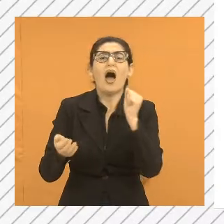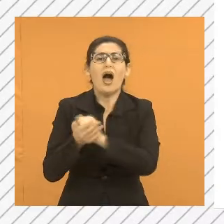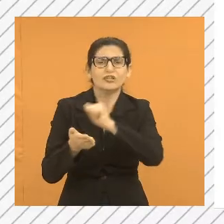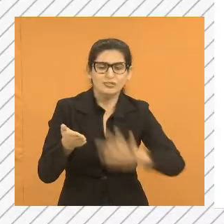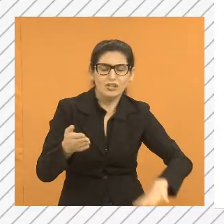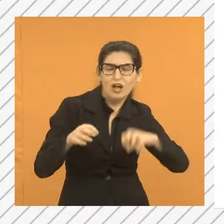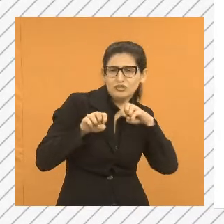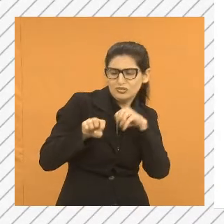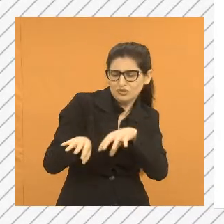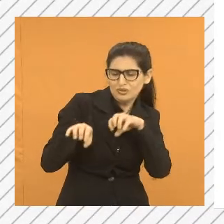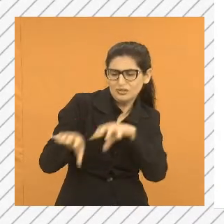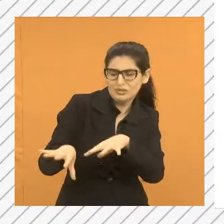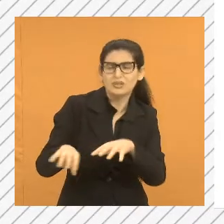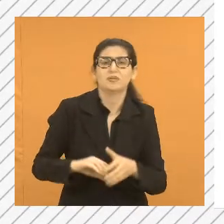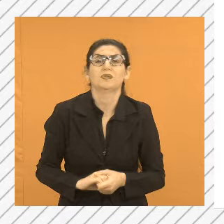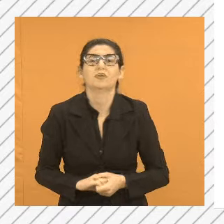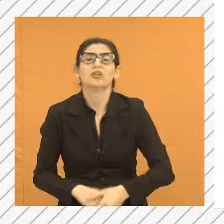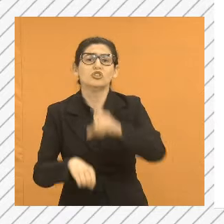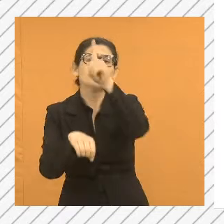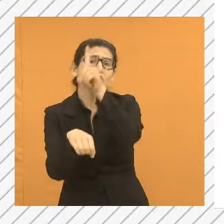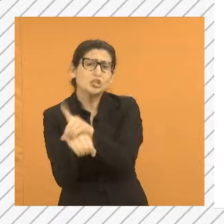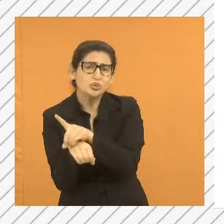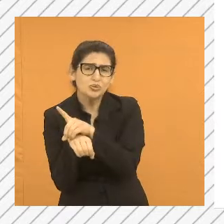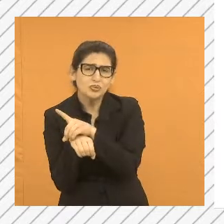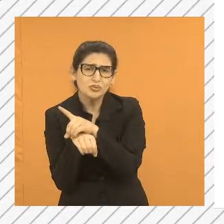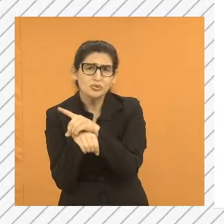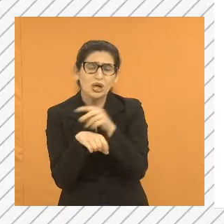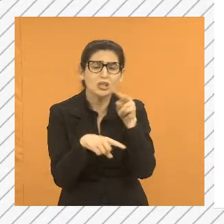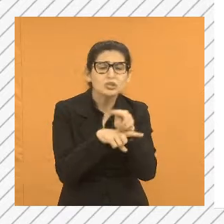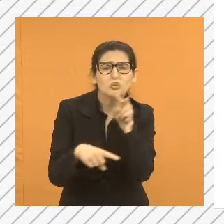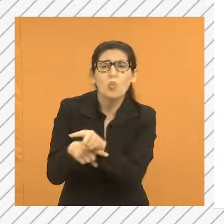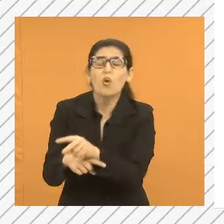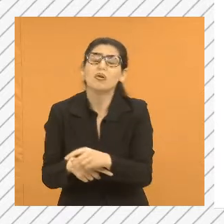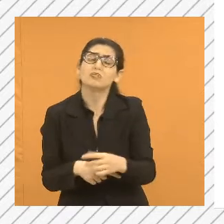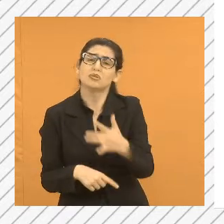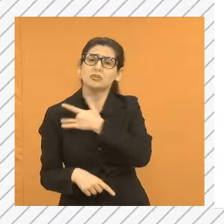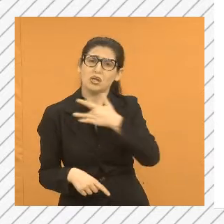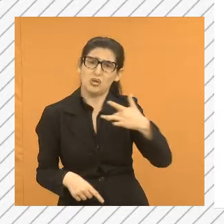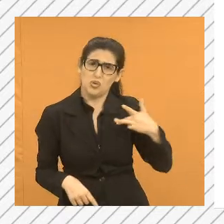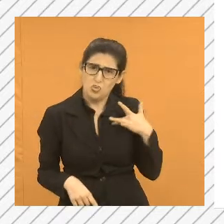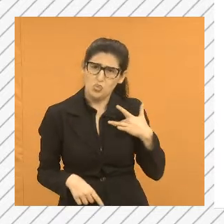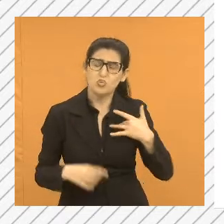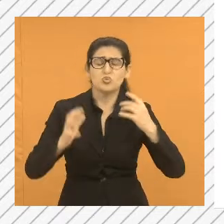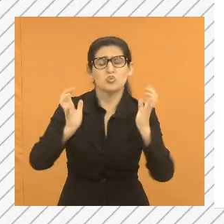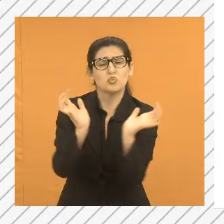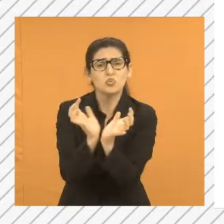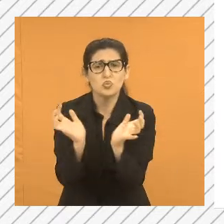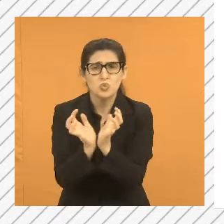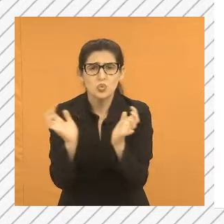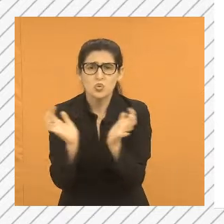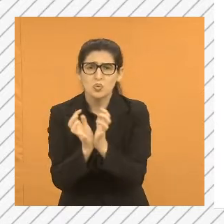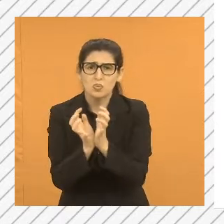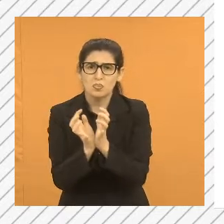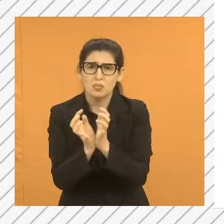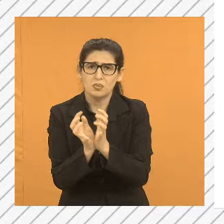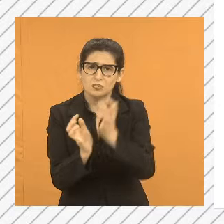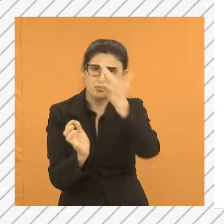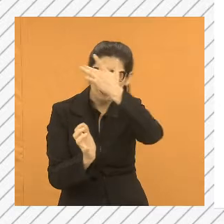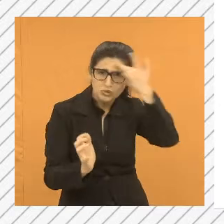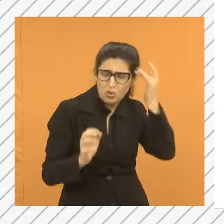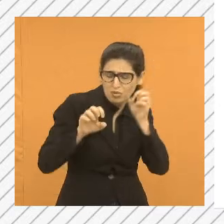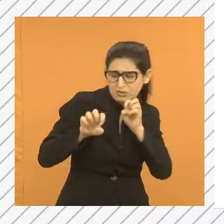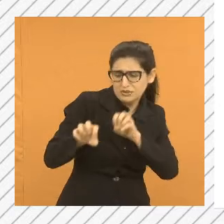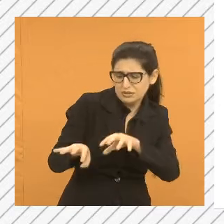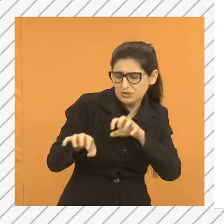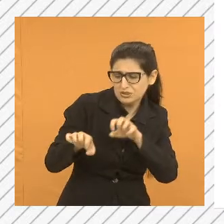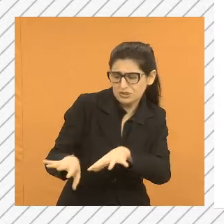Nós criamos, na Diretoria de Vigilância à Saúde, uma equipe de educação em saúde, e